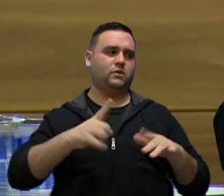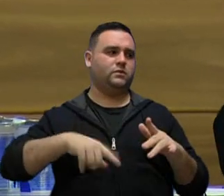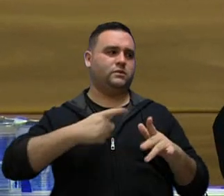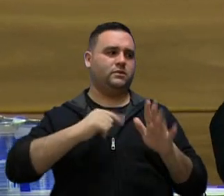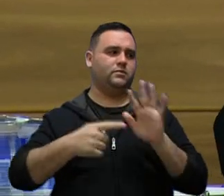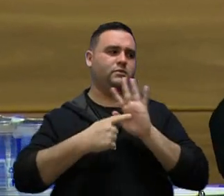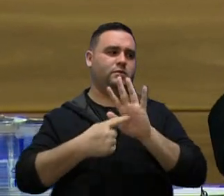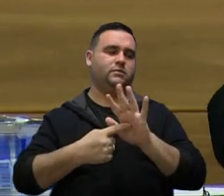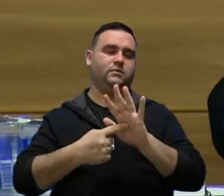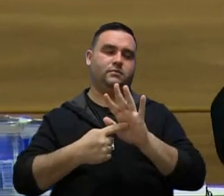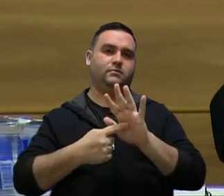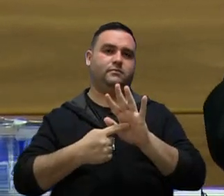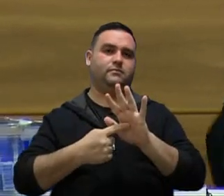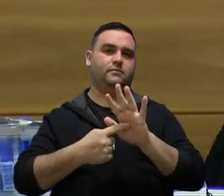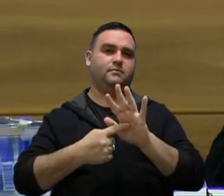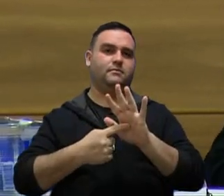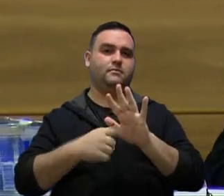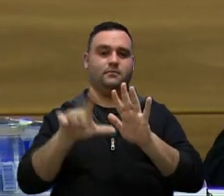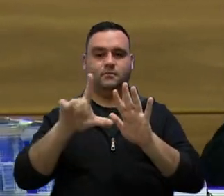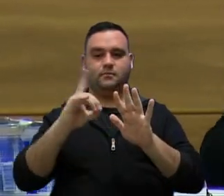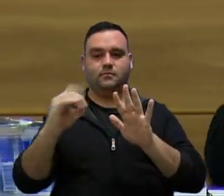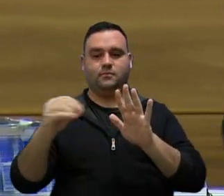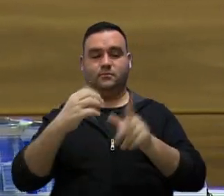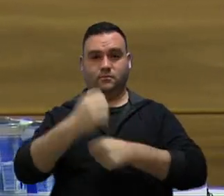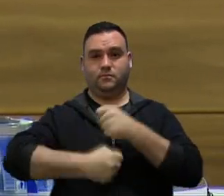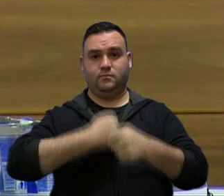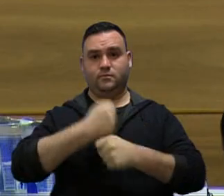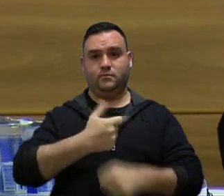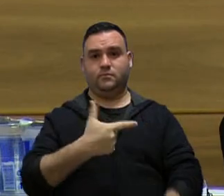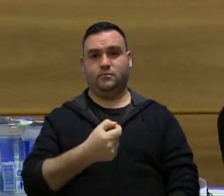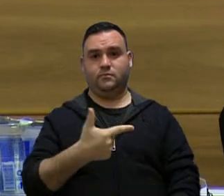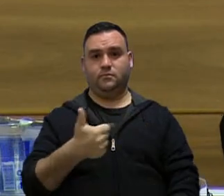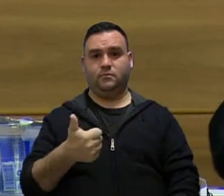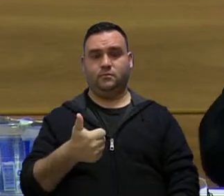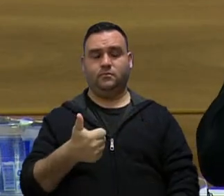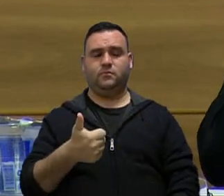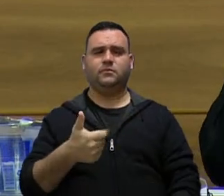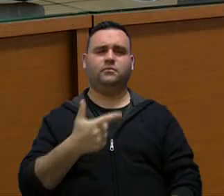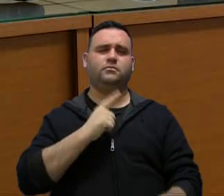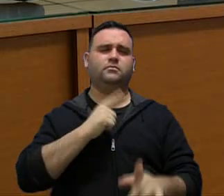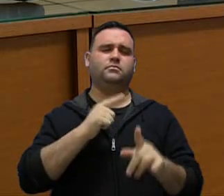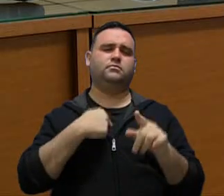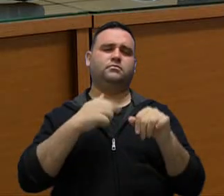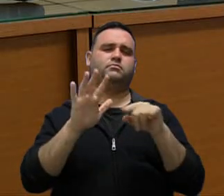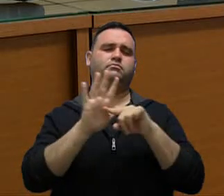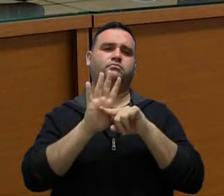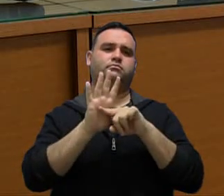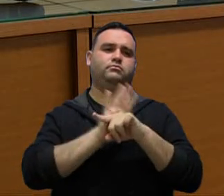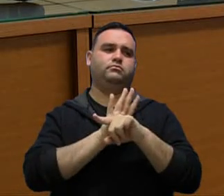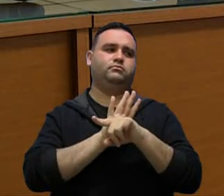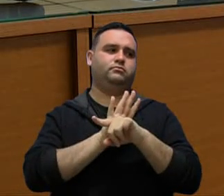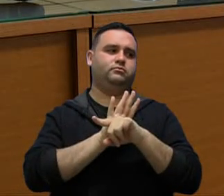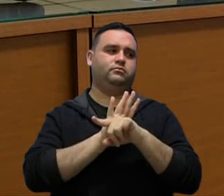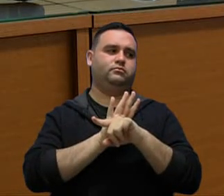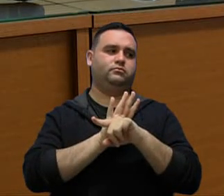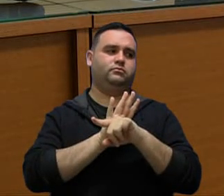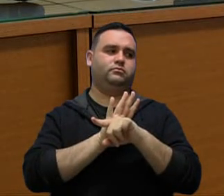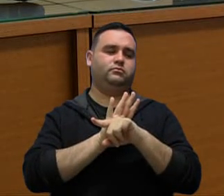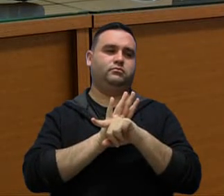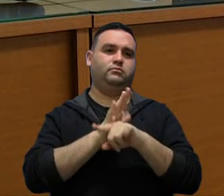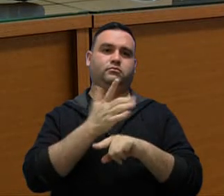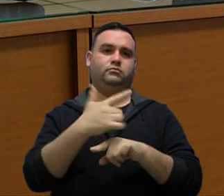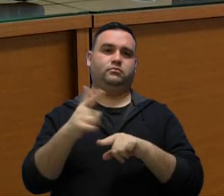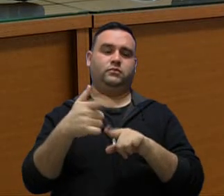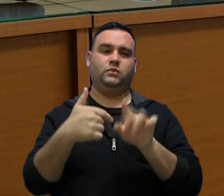que nós temos aí para para para ele deu adri de 2021 eu eu tenho só um eu nunca